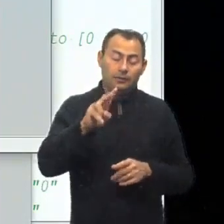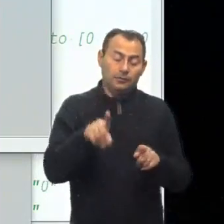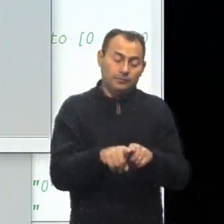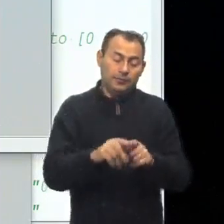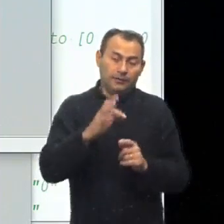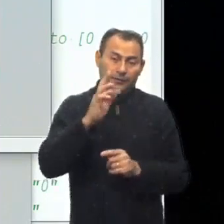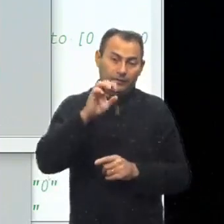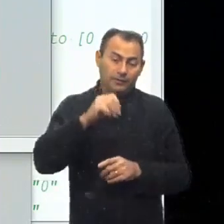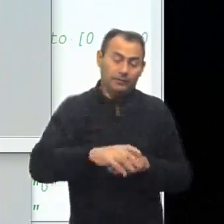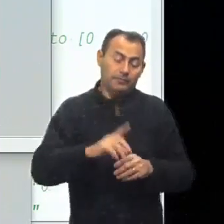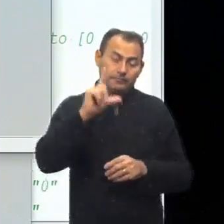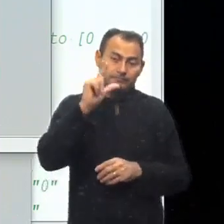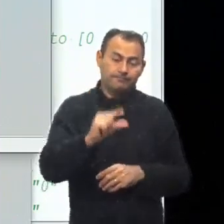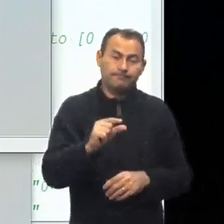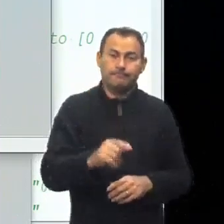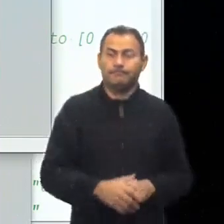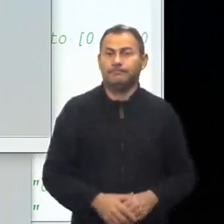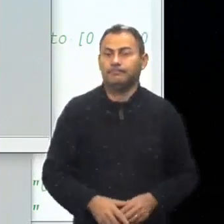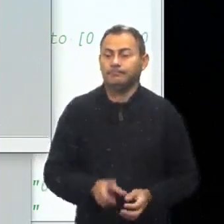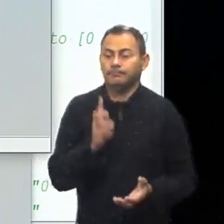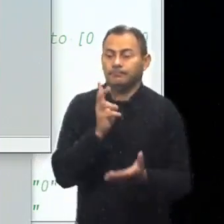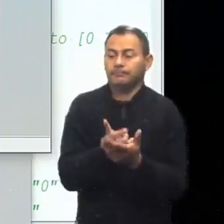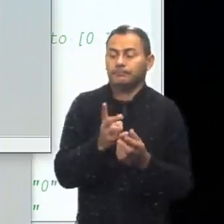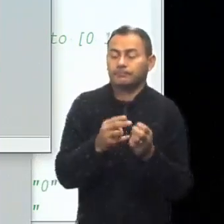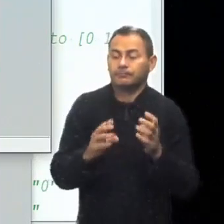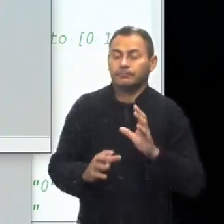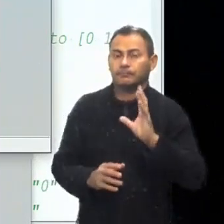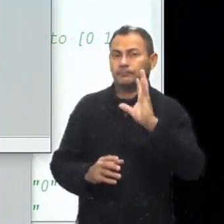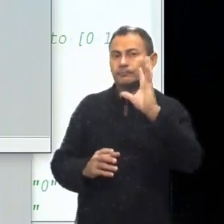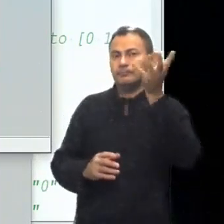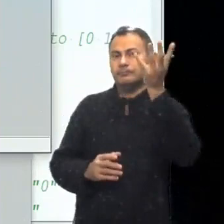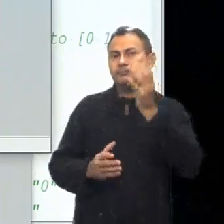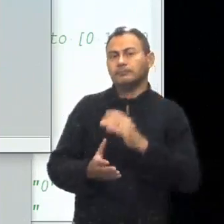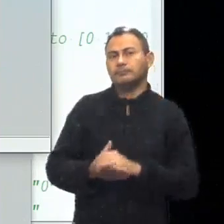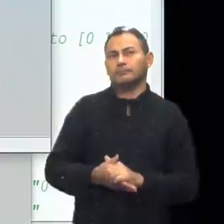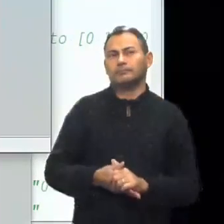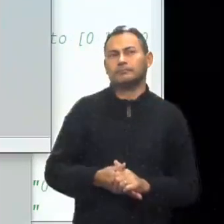baixa. E isso é a mesma coisa que acontece